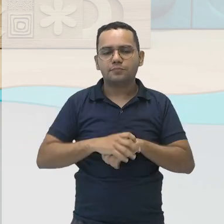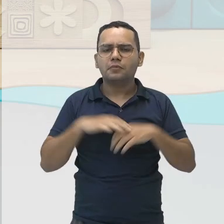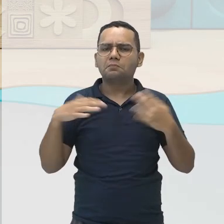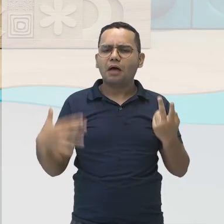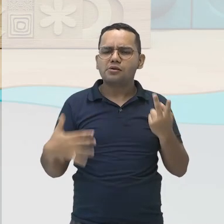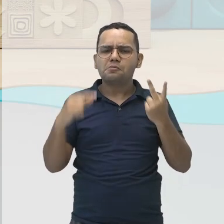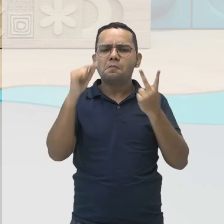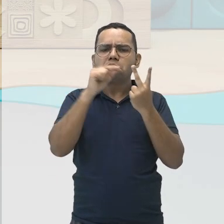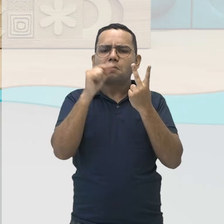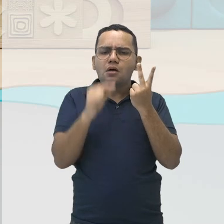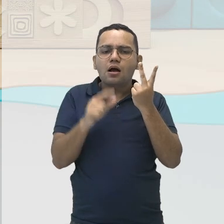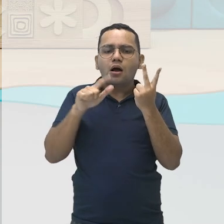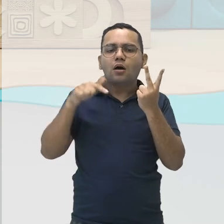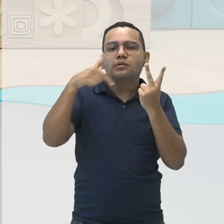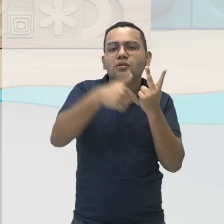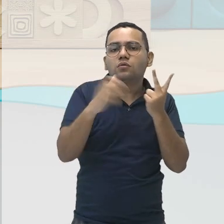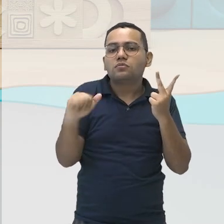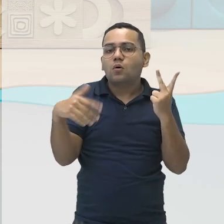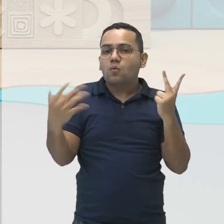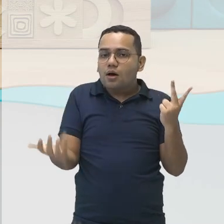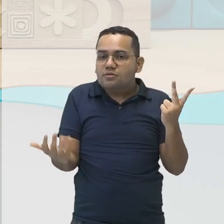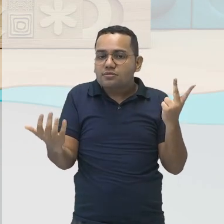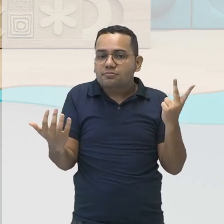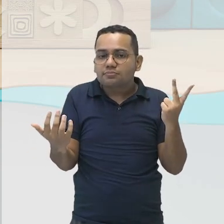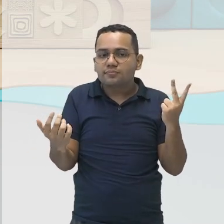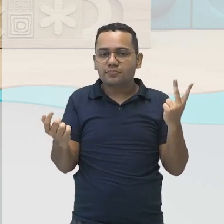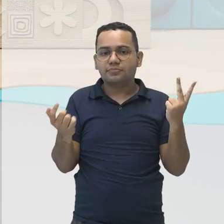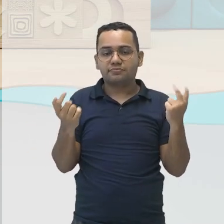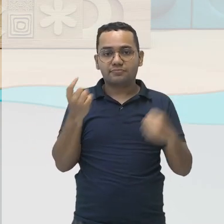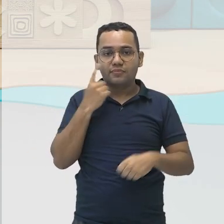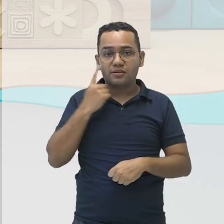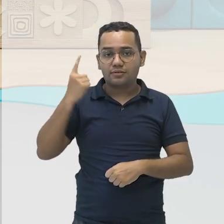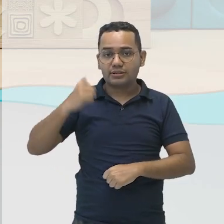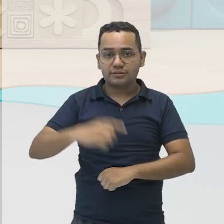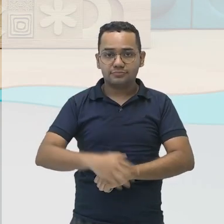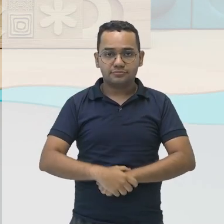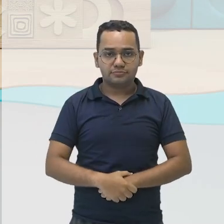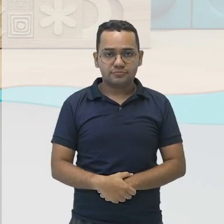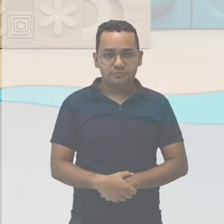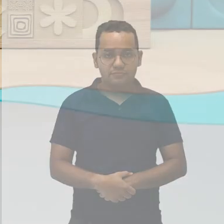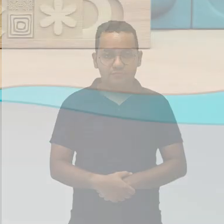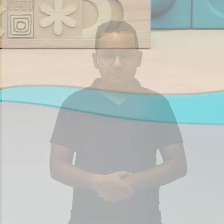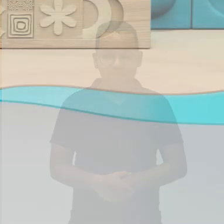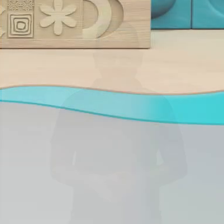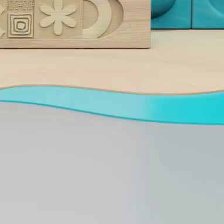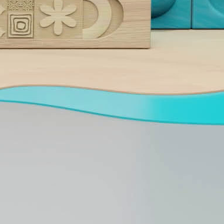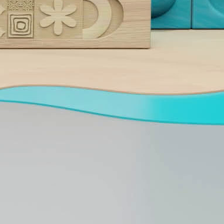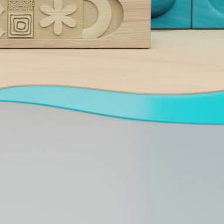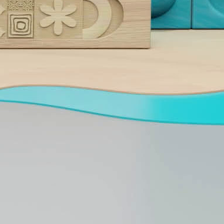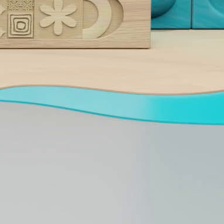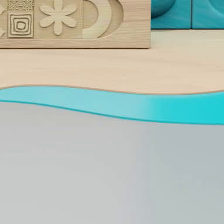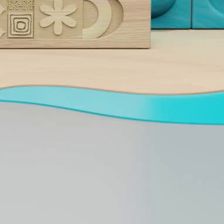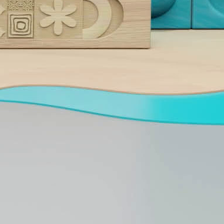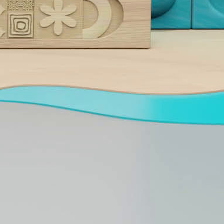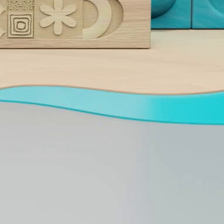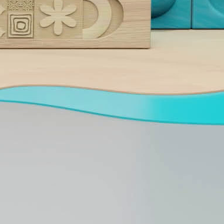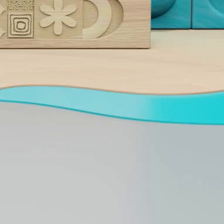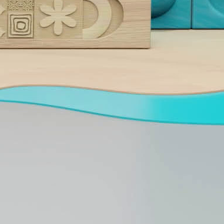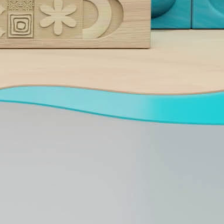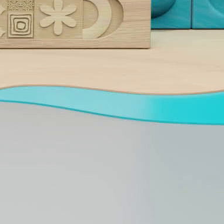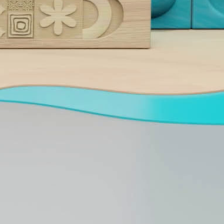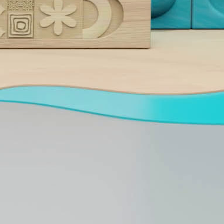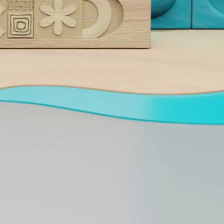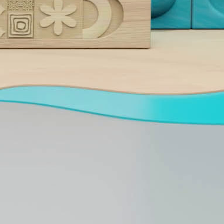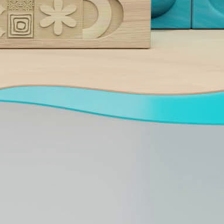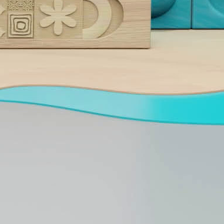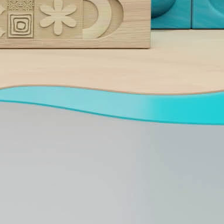serem adotados aí numa situação como essa. Se o sangramento nasal for espontâneo, né, sem nenhum tipo de trauma, o que